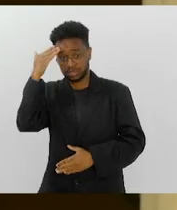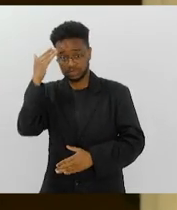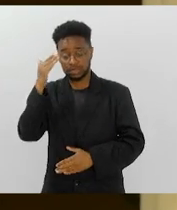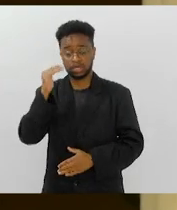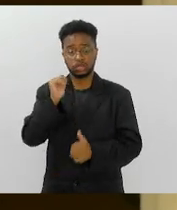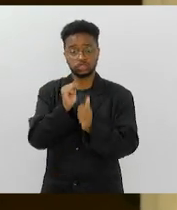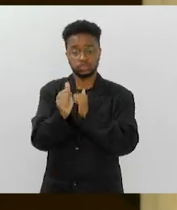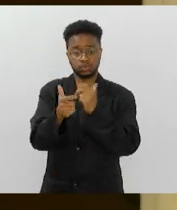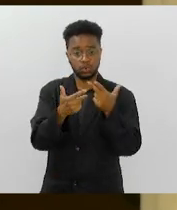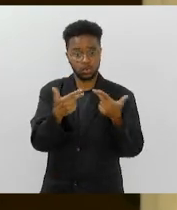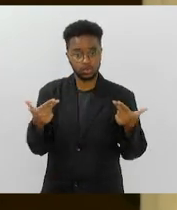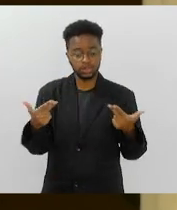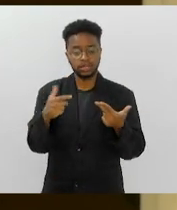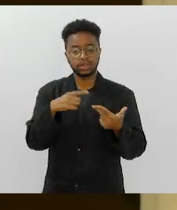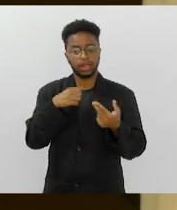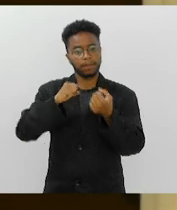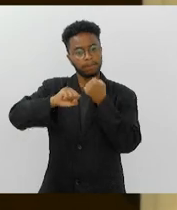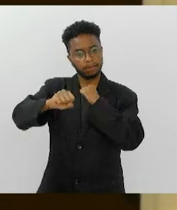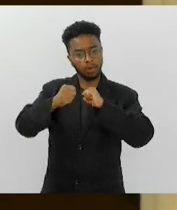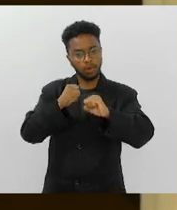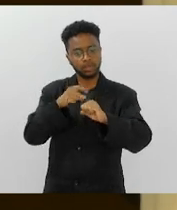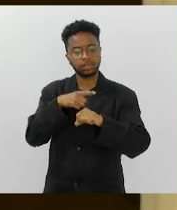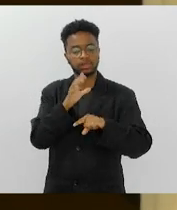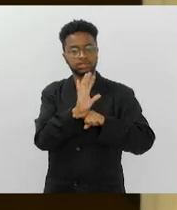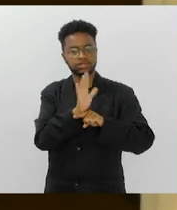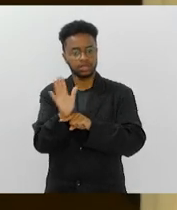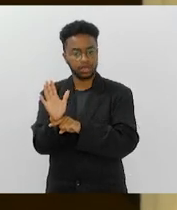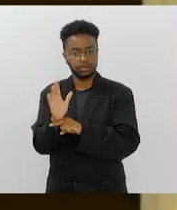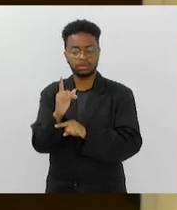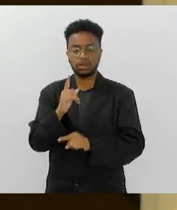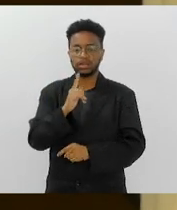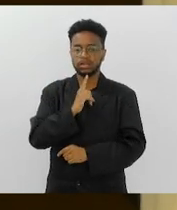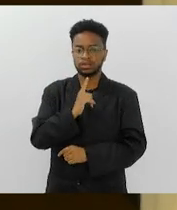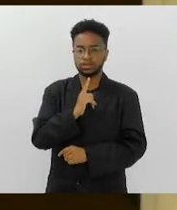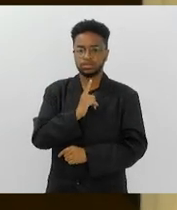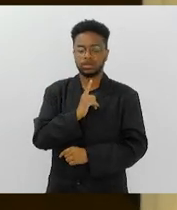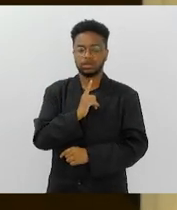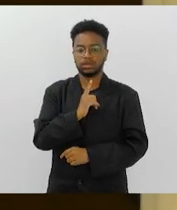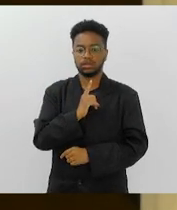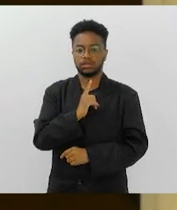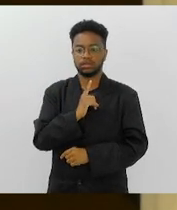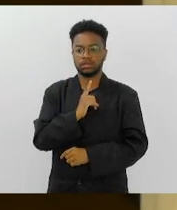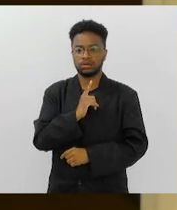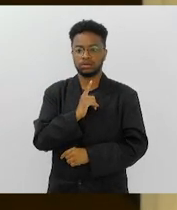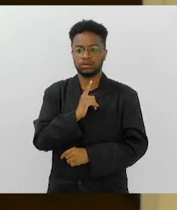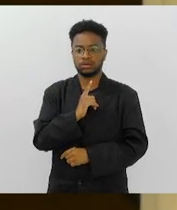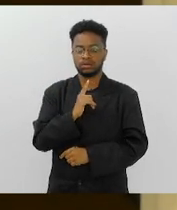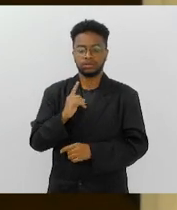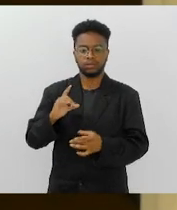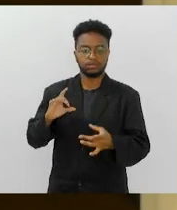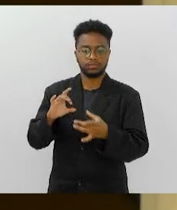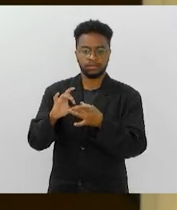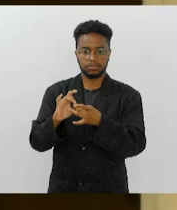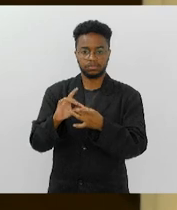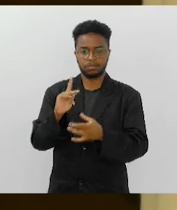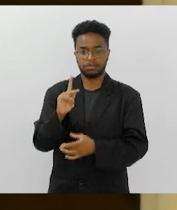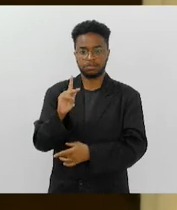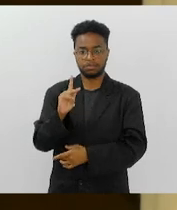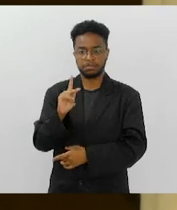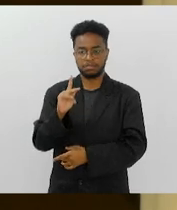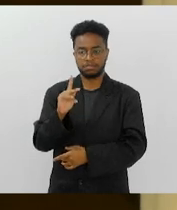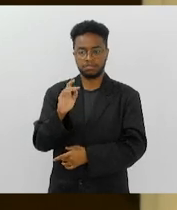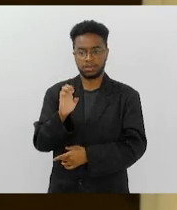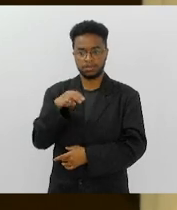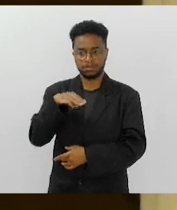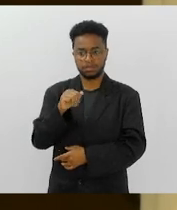com a PEMAC, a gente tem o cinema com a PEMAC, e a gente tem o PEMAC na escola, que o PEMAC na escola, ele